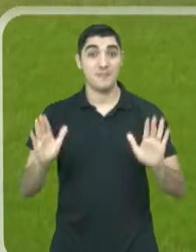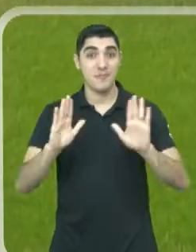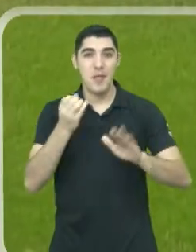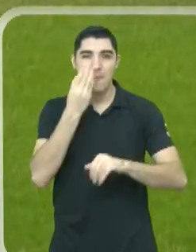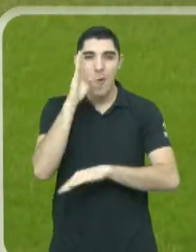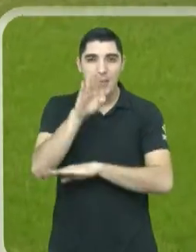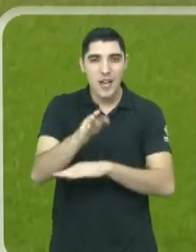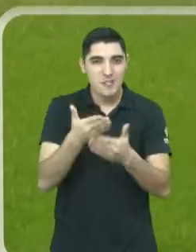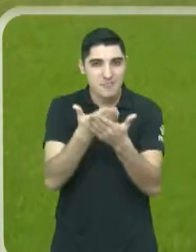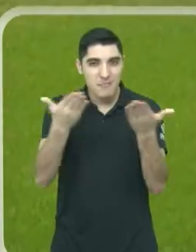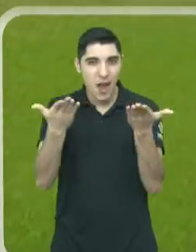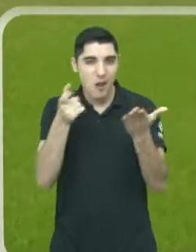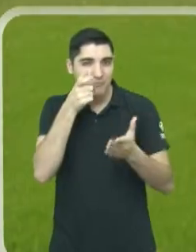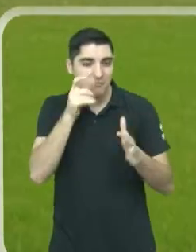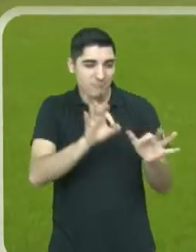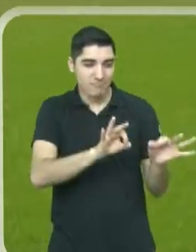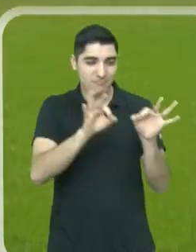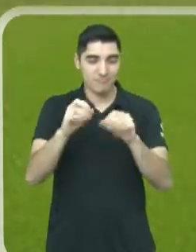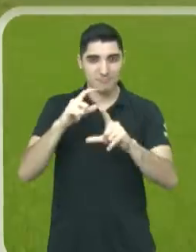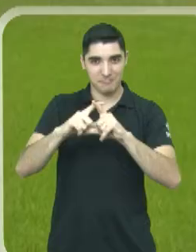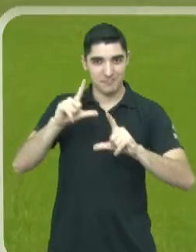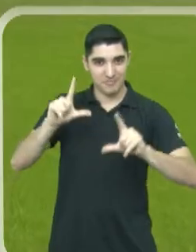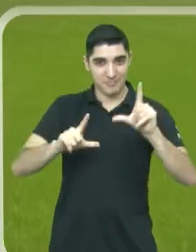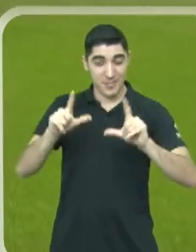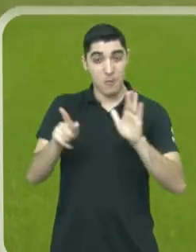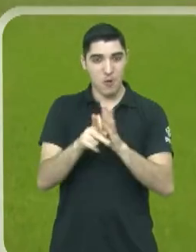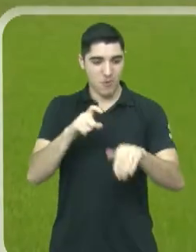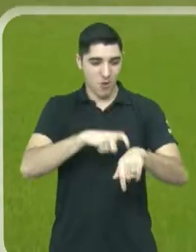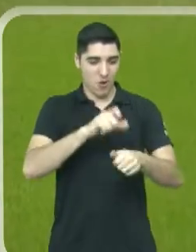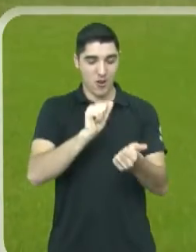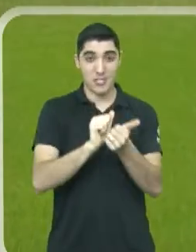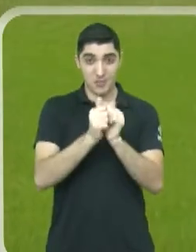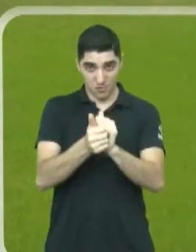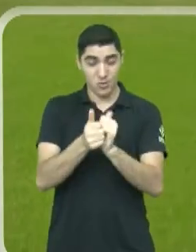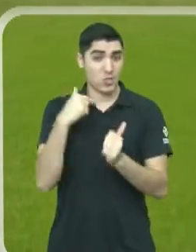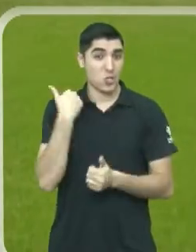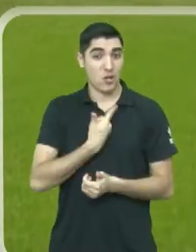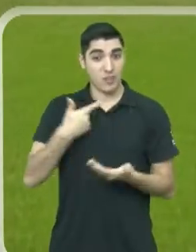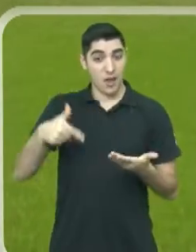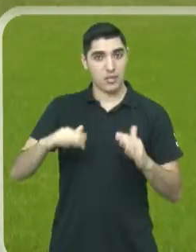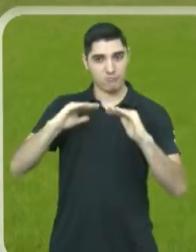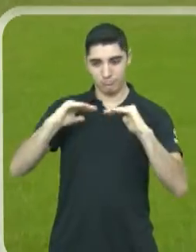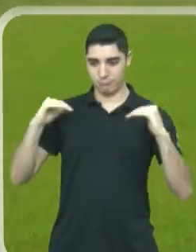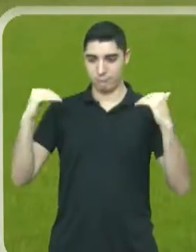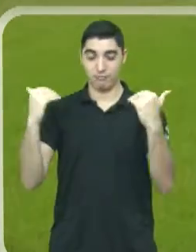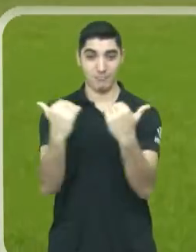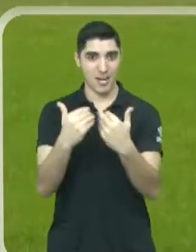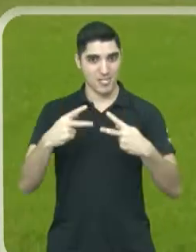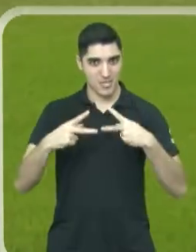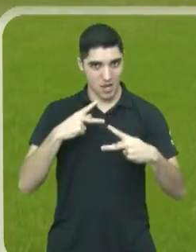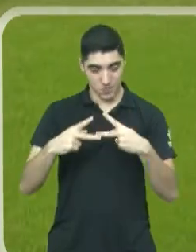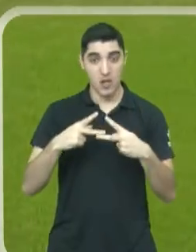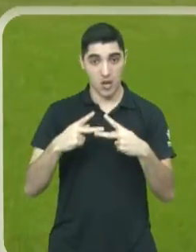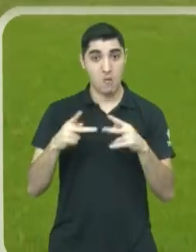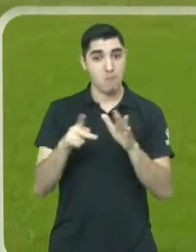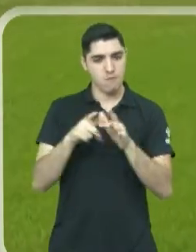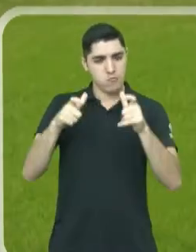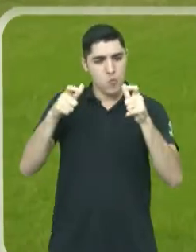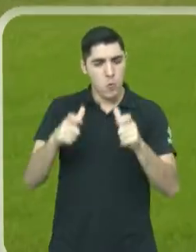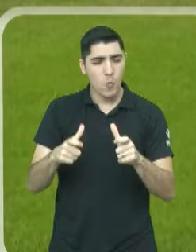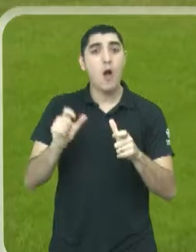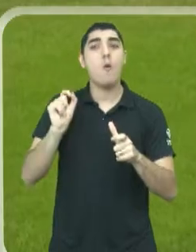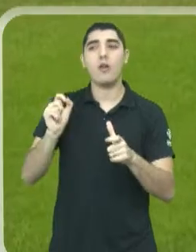mundo que está acompanhando a gente aqui na TV Câmara, no programa Hora do Esporte. A gente está aqui no estádio Martins Pereira, o palco onde o nosso